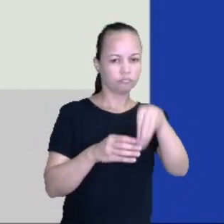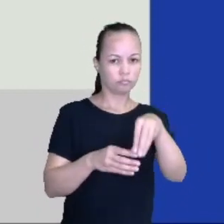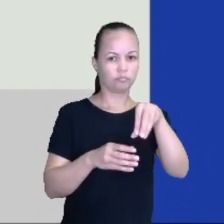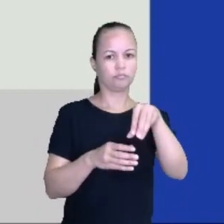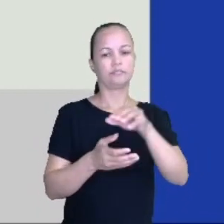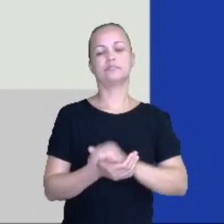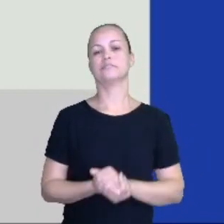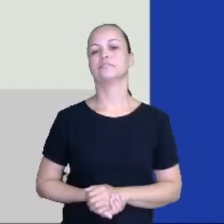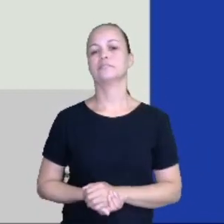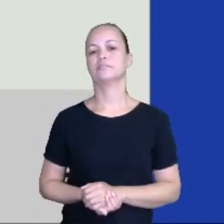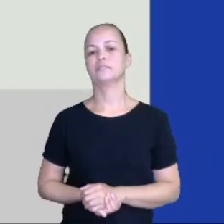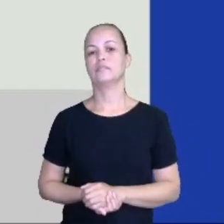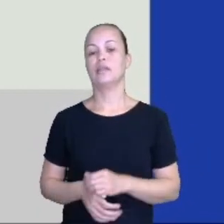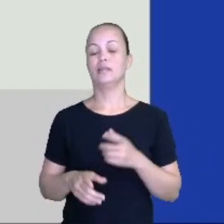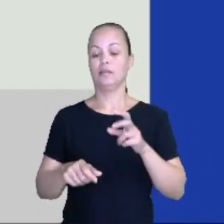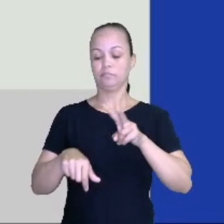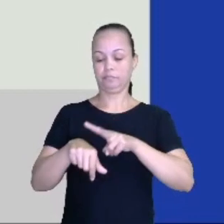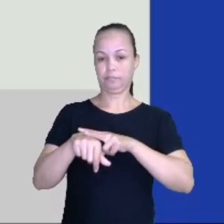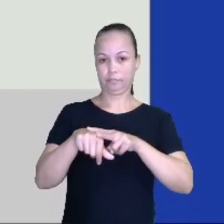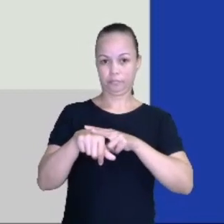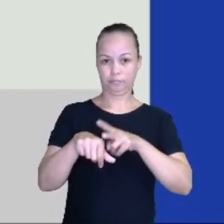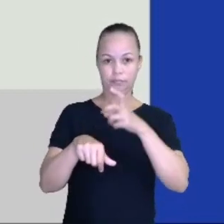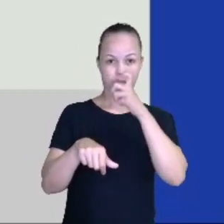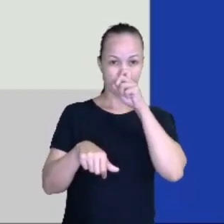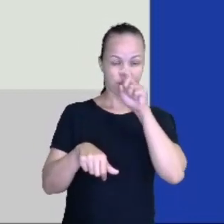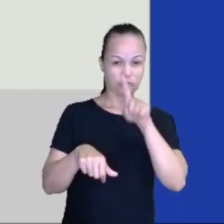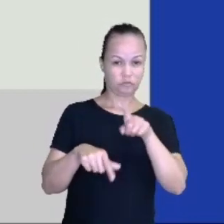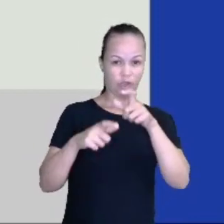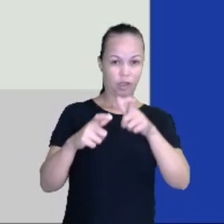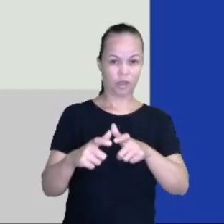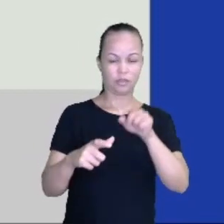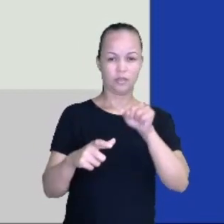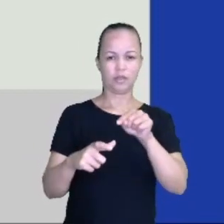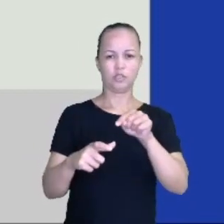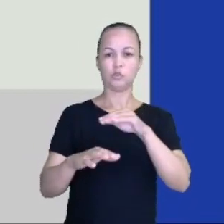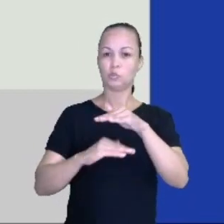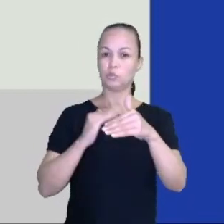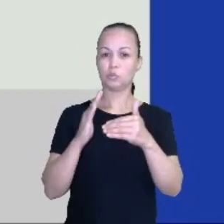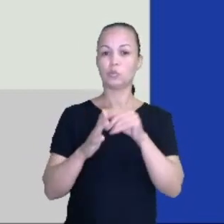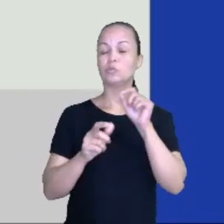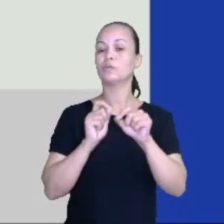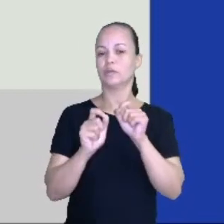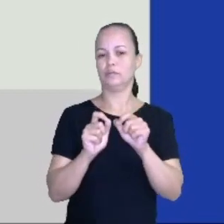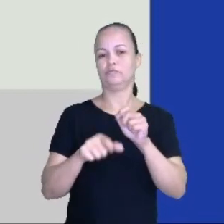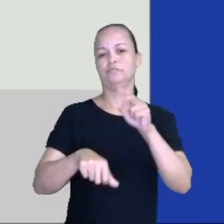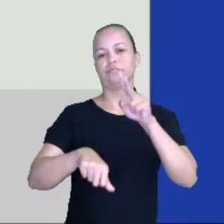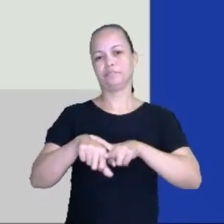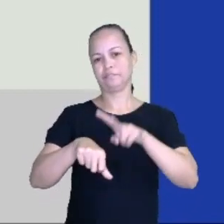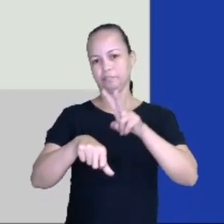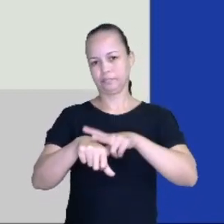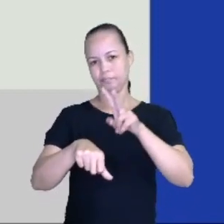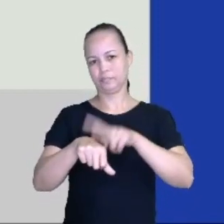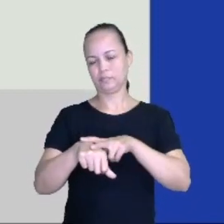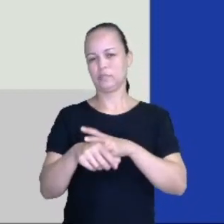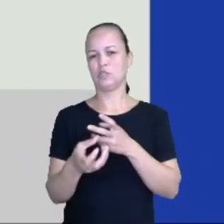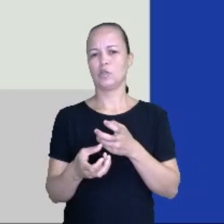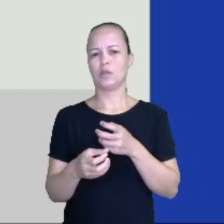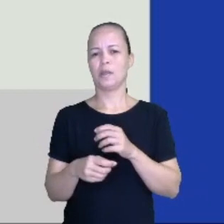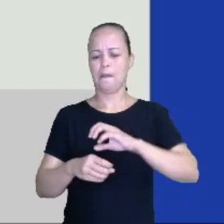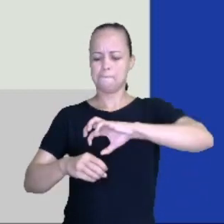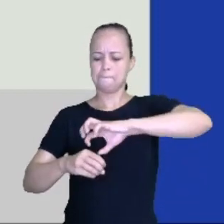amarela. Na lixeirinha verde, você vai colocar tudo que é de vidro,